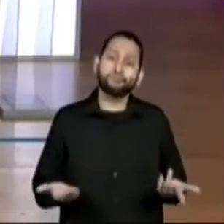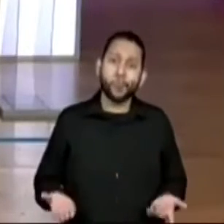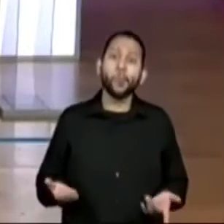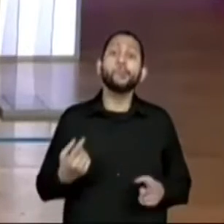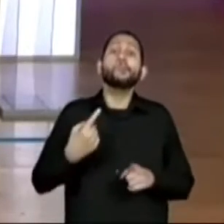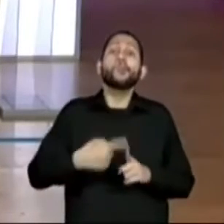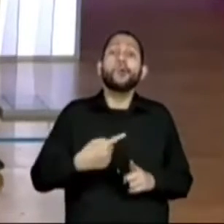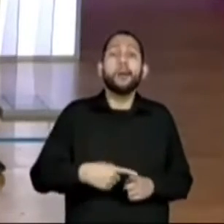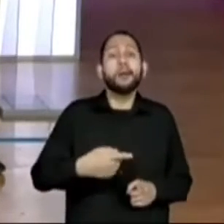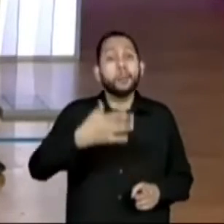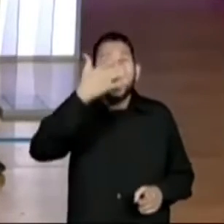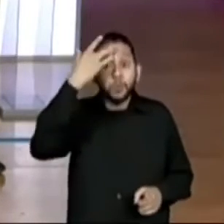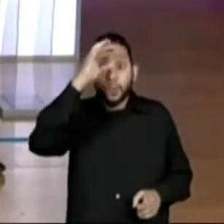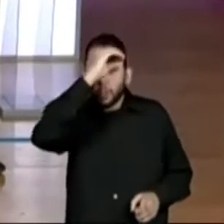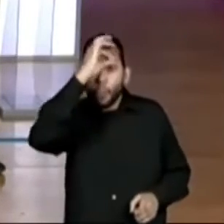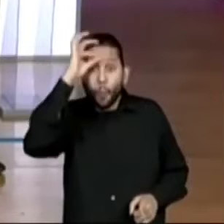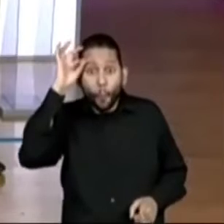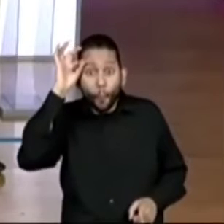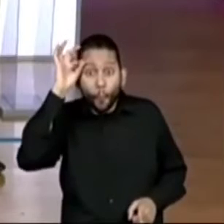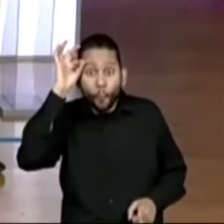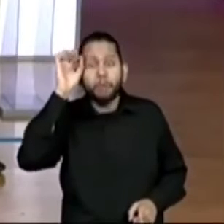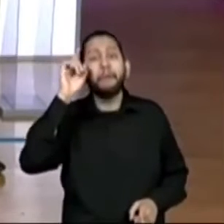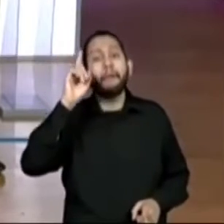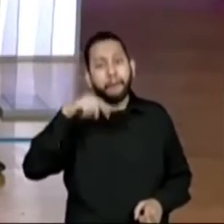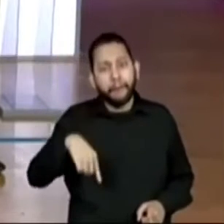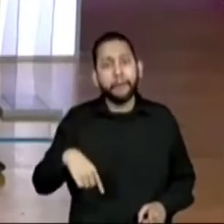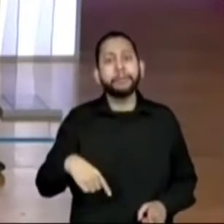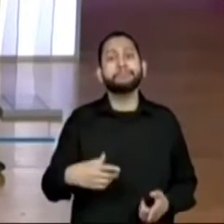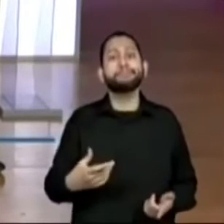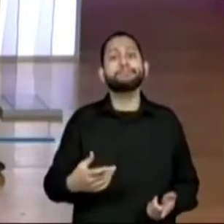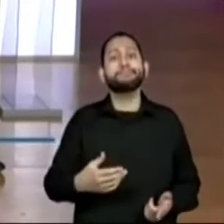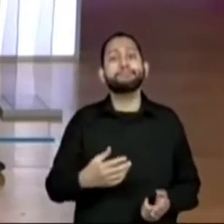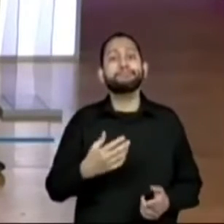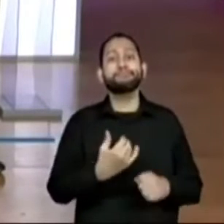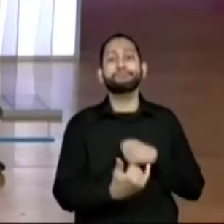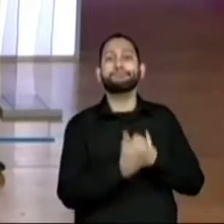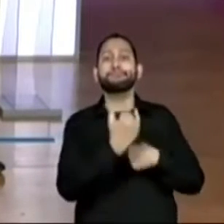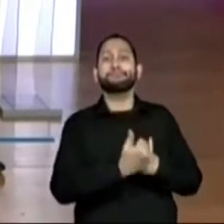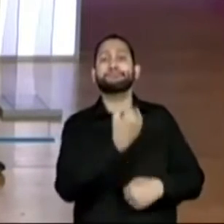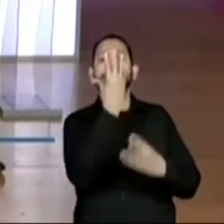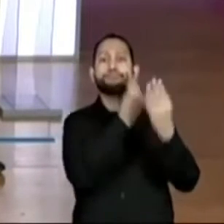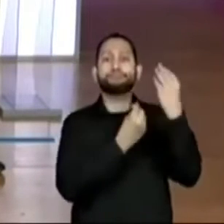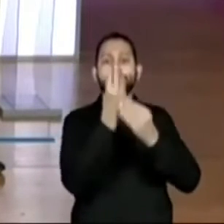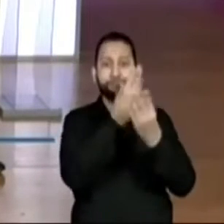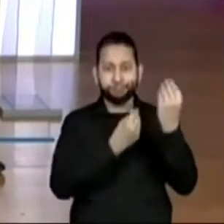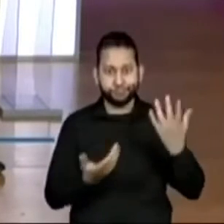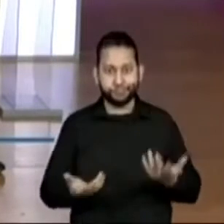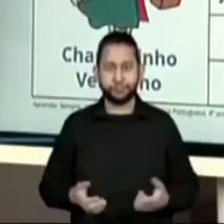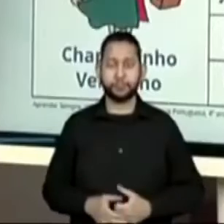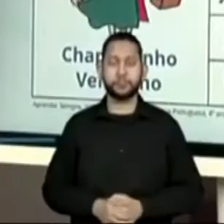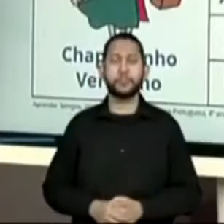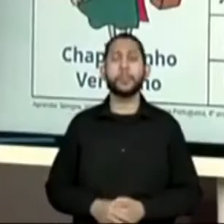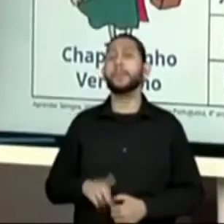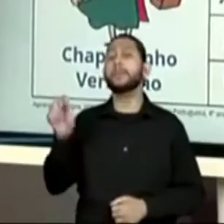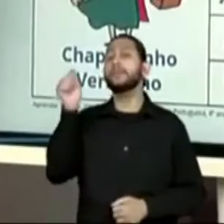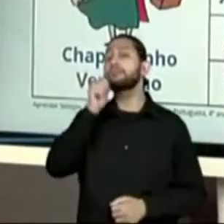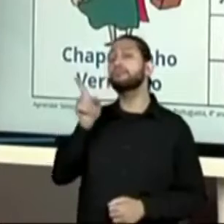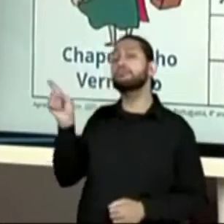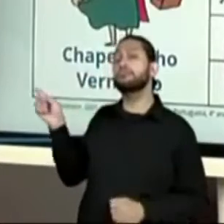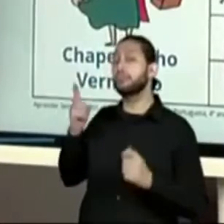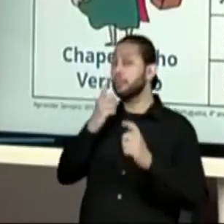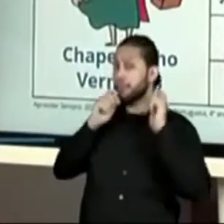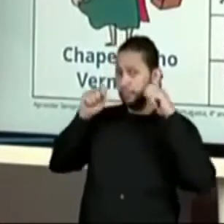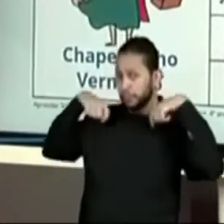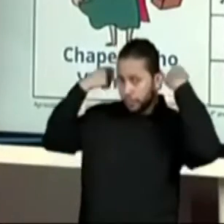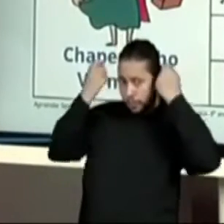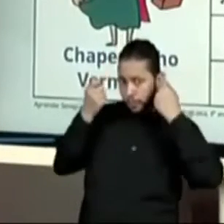facilidade. E aí continua mandando, né? Graciosa. E onde que a Chapeuzinho morava? Conta pra